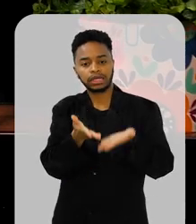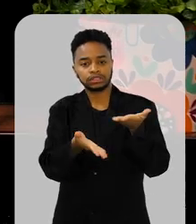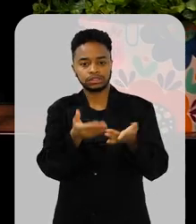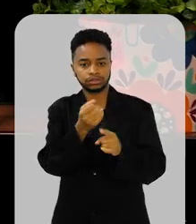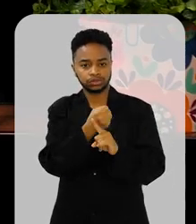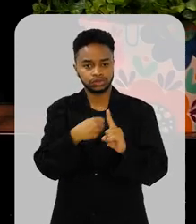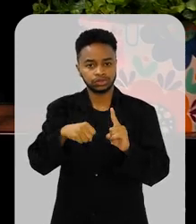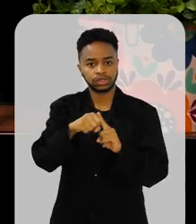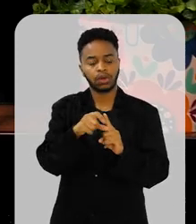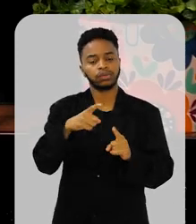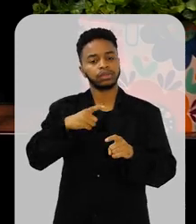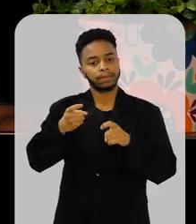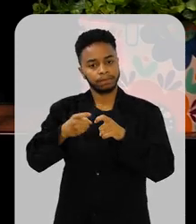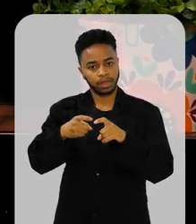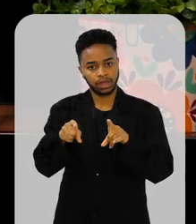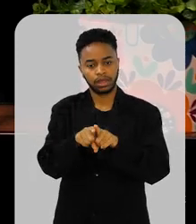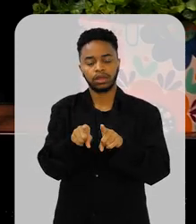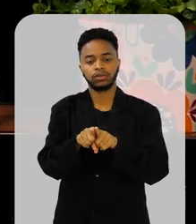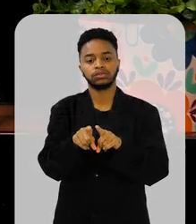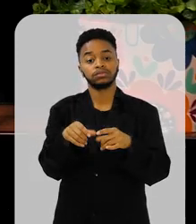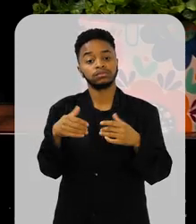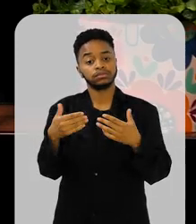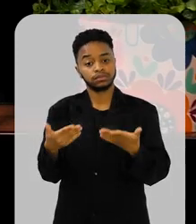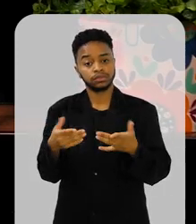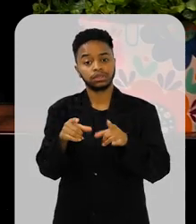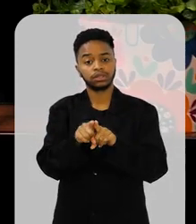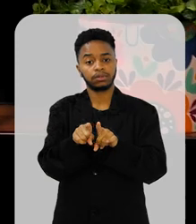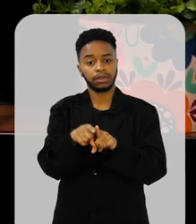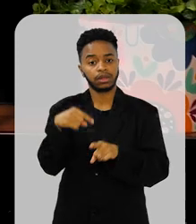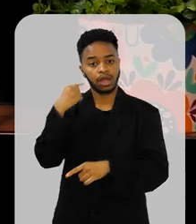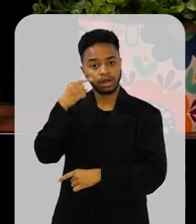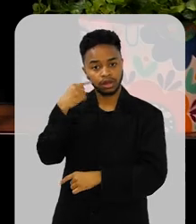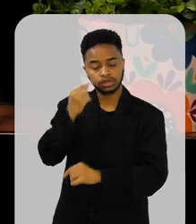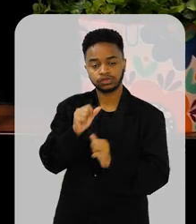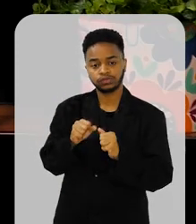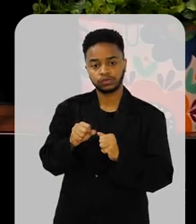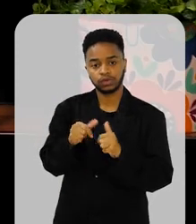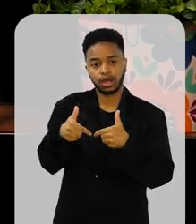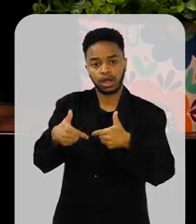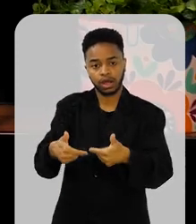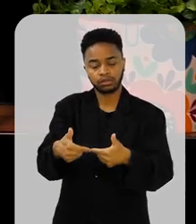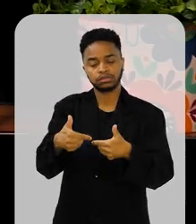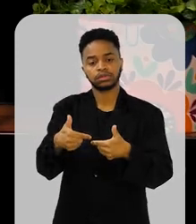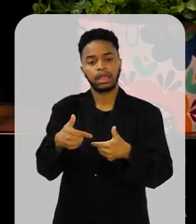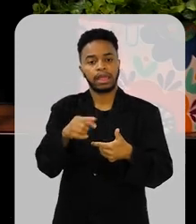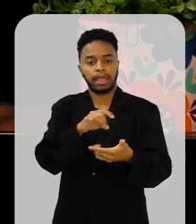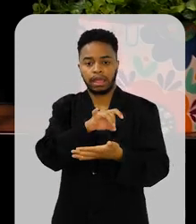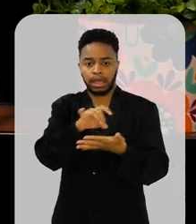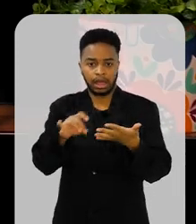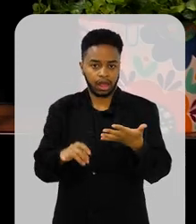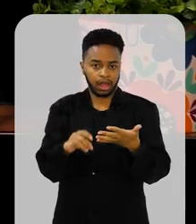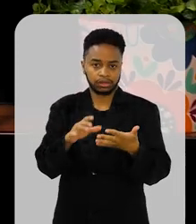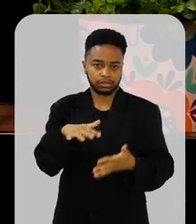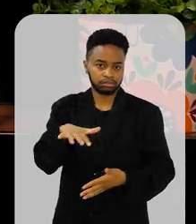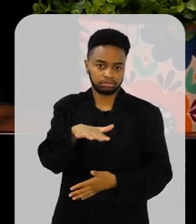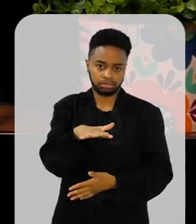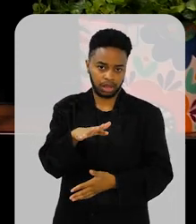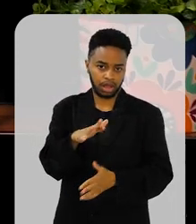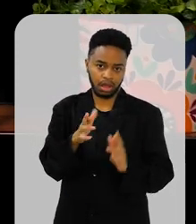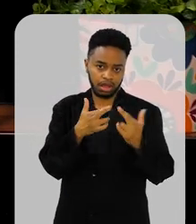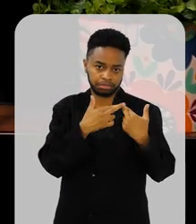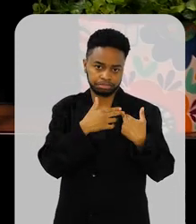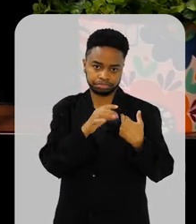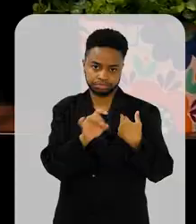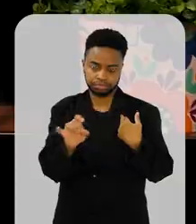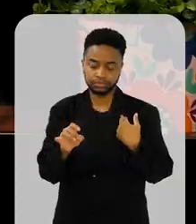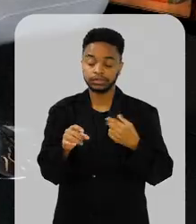assistentes sociais, tem médicos e tem os advogados, né, que cada um na sua especialidade.